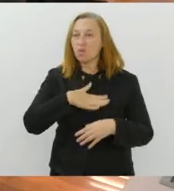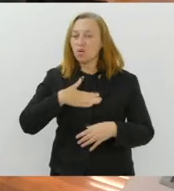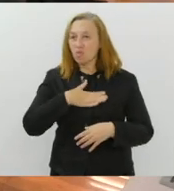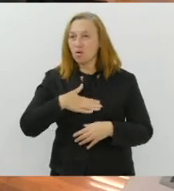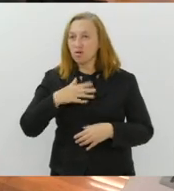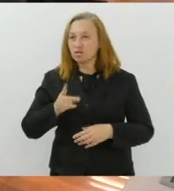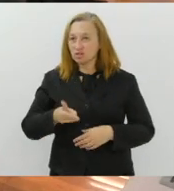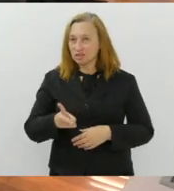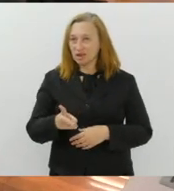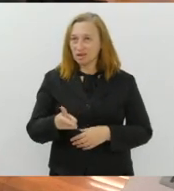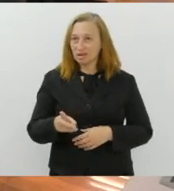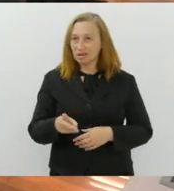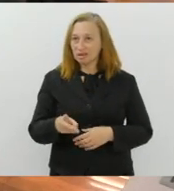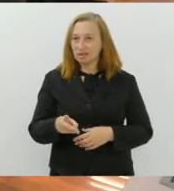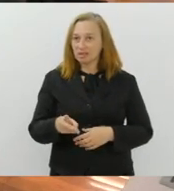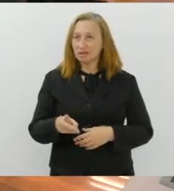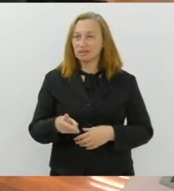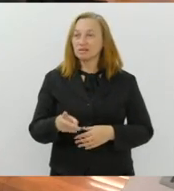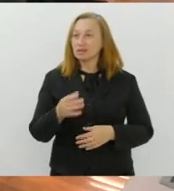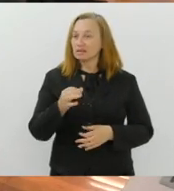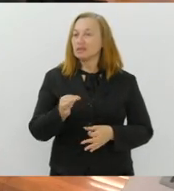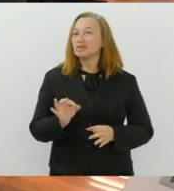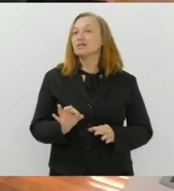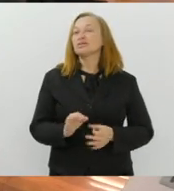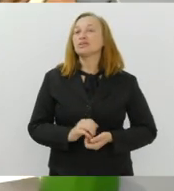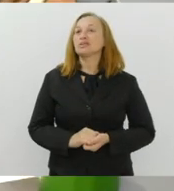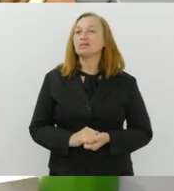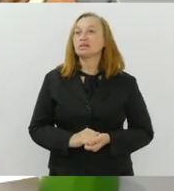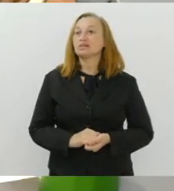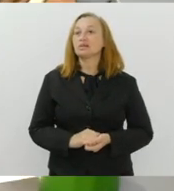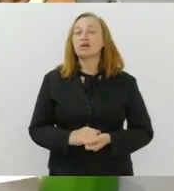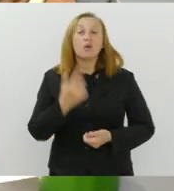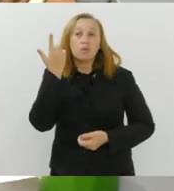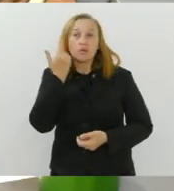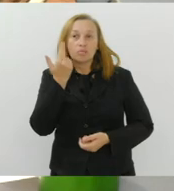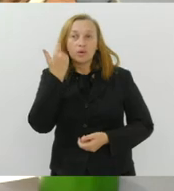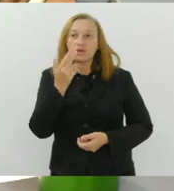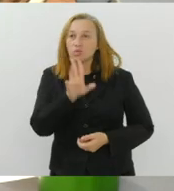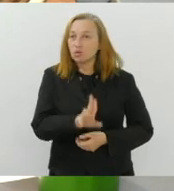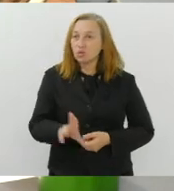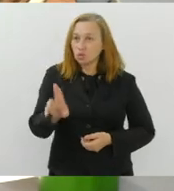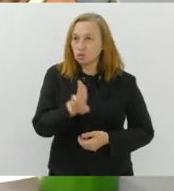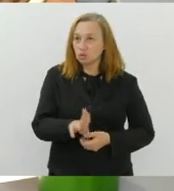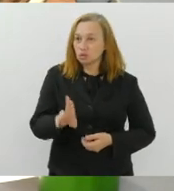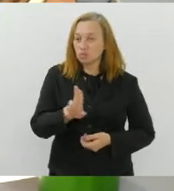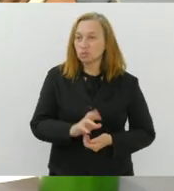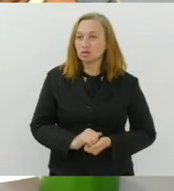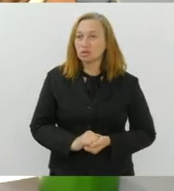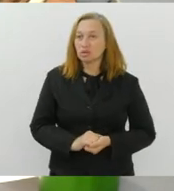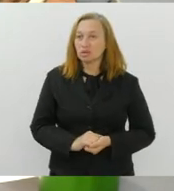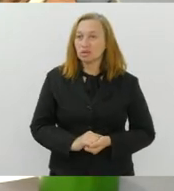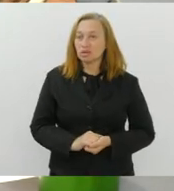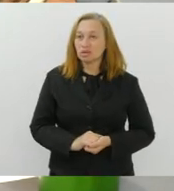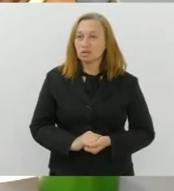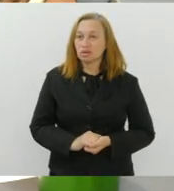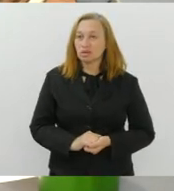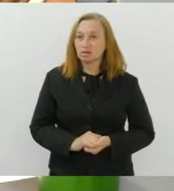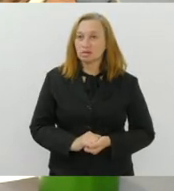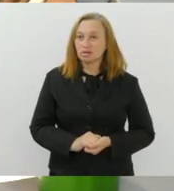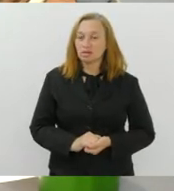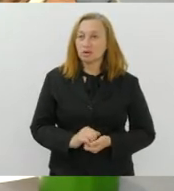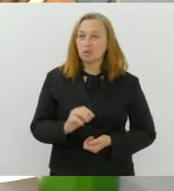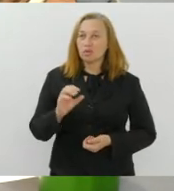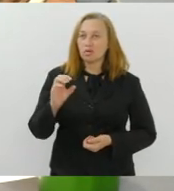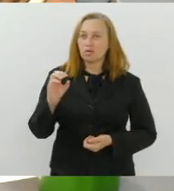do embate com os planos de saúde. Normalmente, eu utilizo o martelo do Thor, porque o